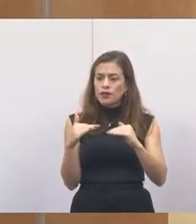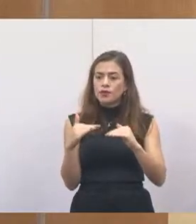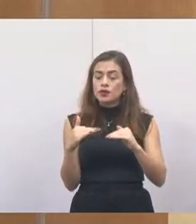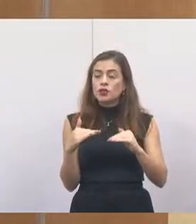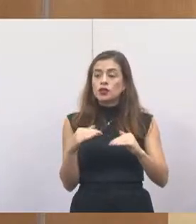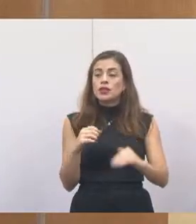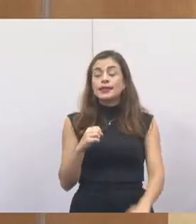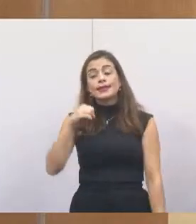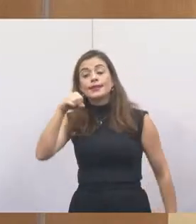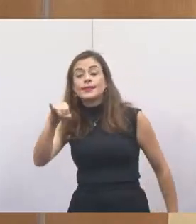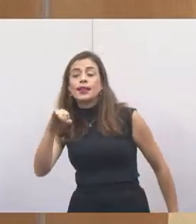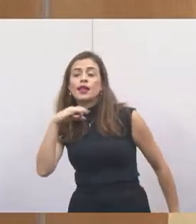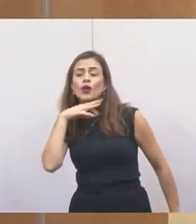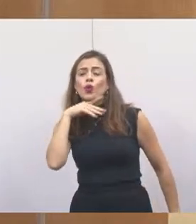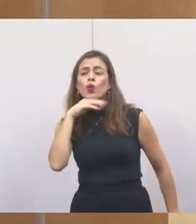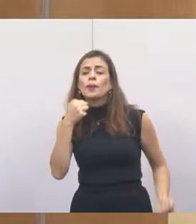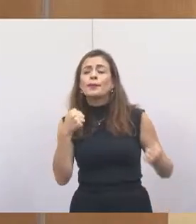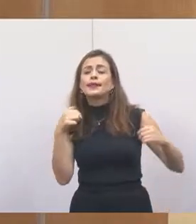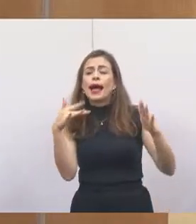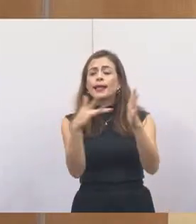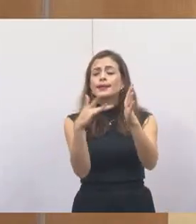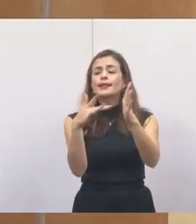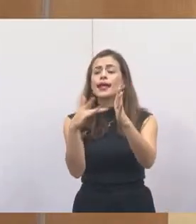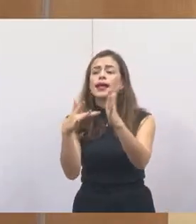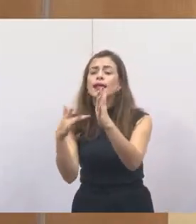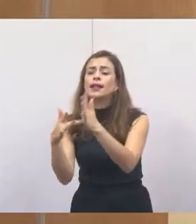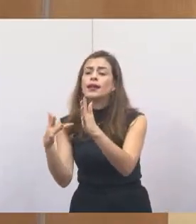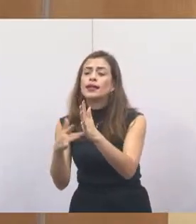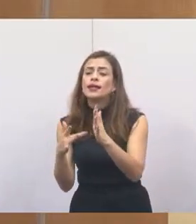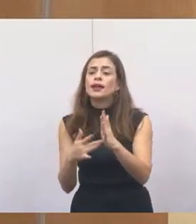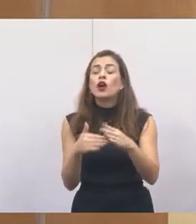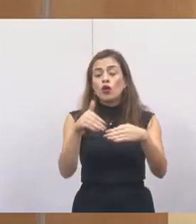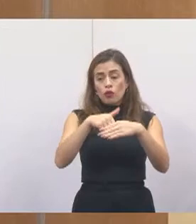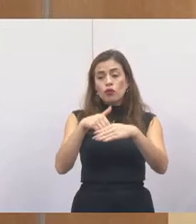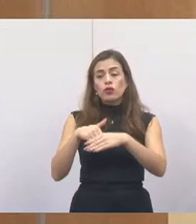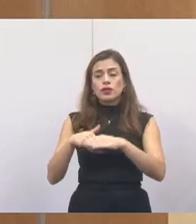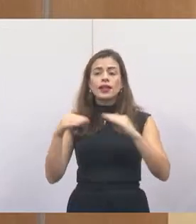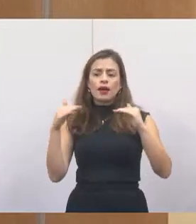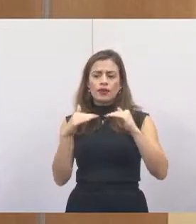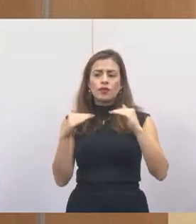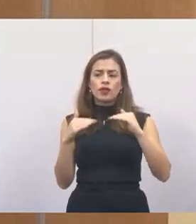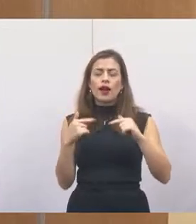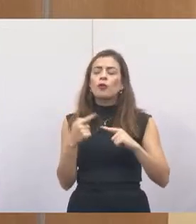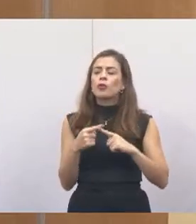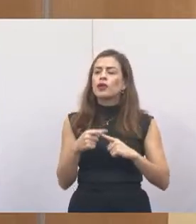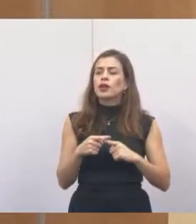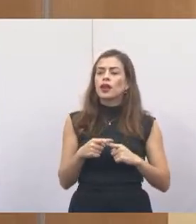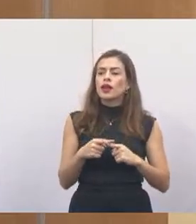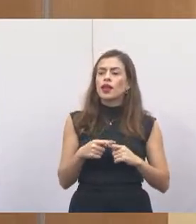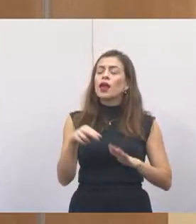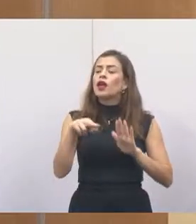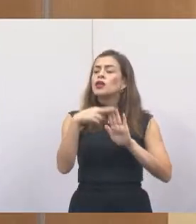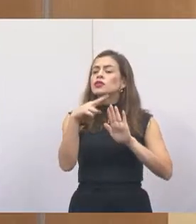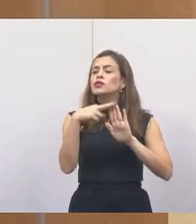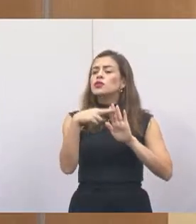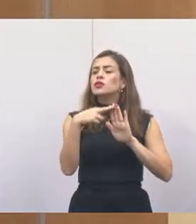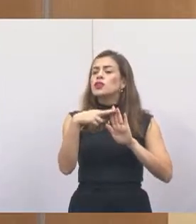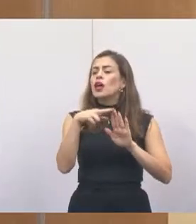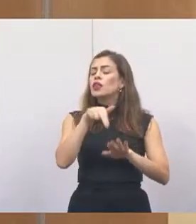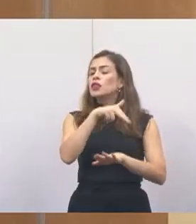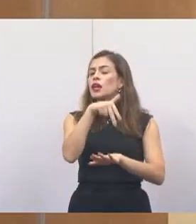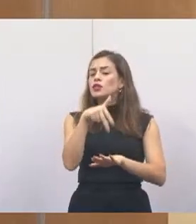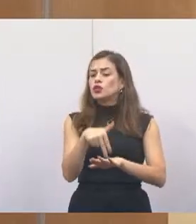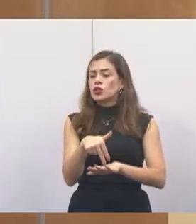que for ruim, nós precisamos denunciar. E nesse caso aqui, vou votar favoravelmente, porque se trata de uma resolução